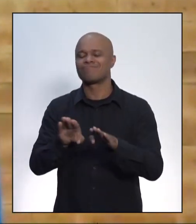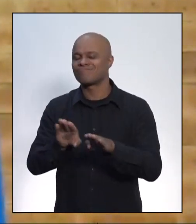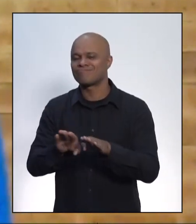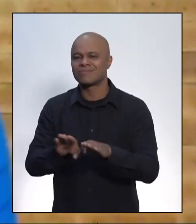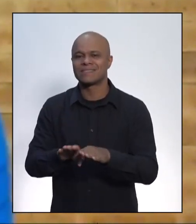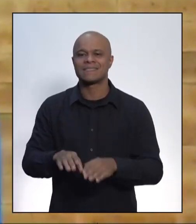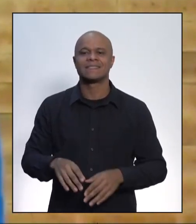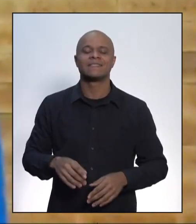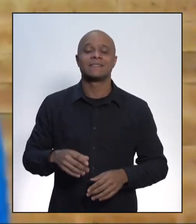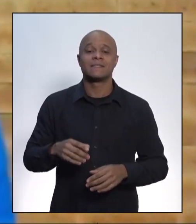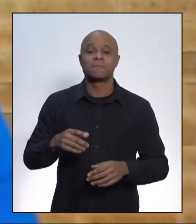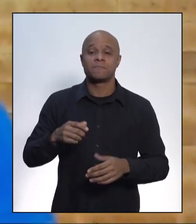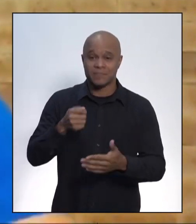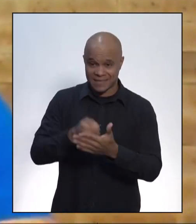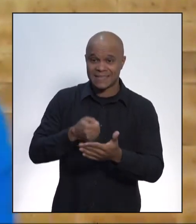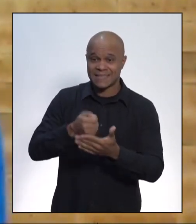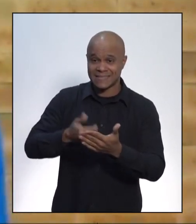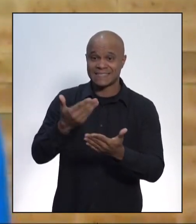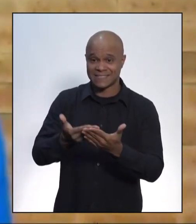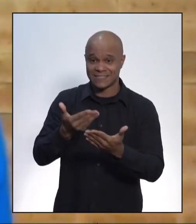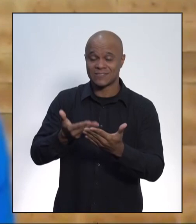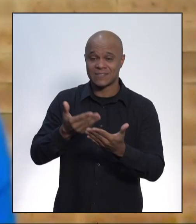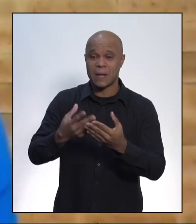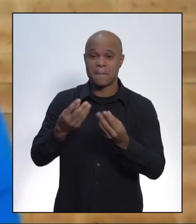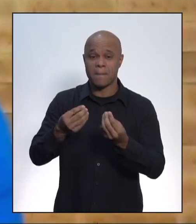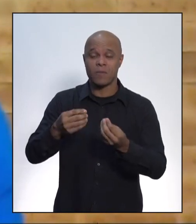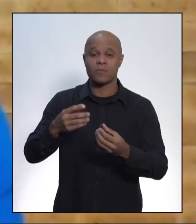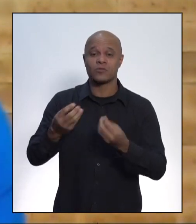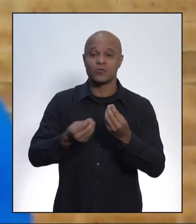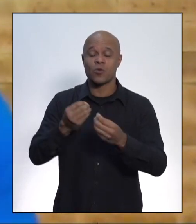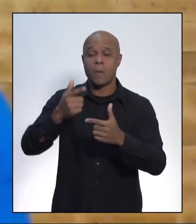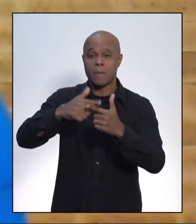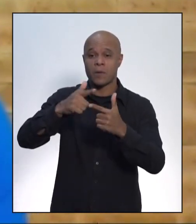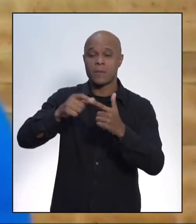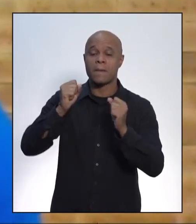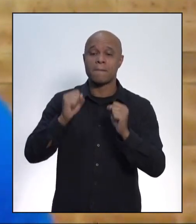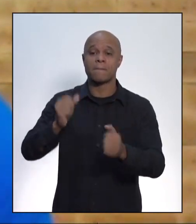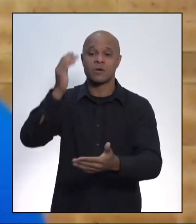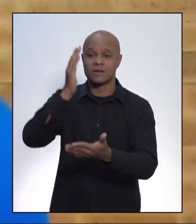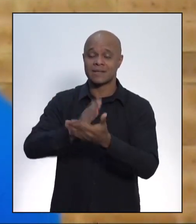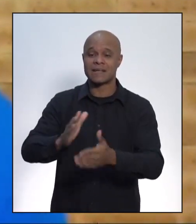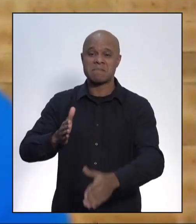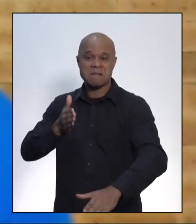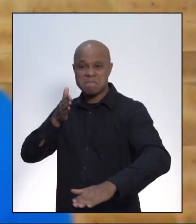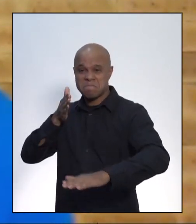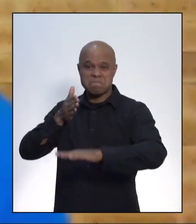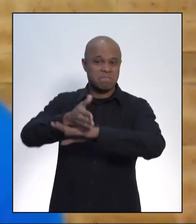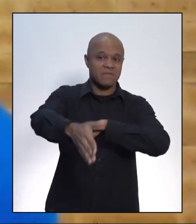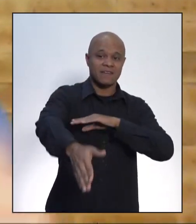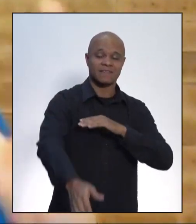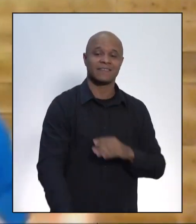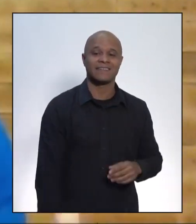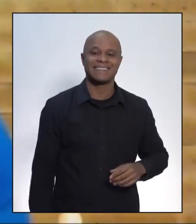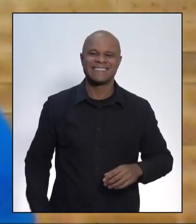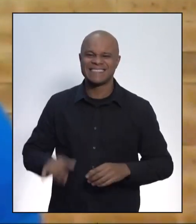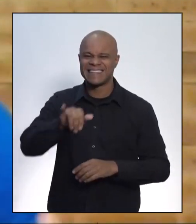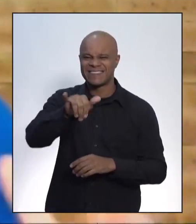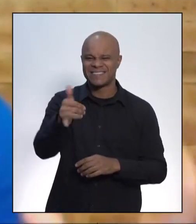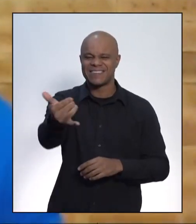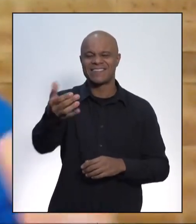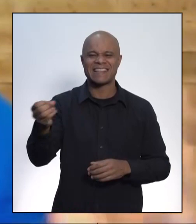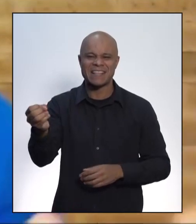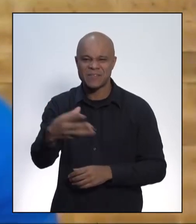investir bastante tempo em aprender melhor sobre aquele mercado e como você pode resolver esse problema. E entrar com tudo, meu. Vai com tudo. E aproveita que vocês são